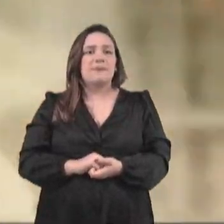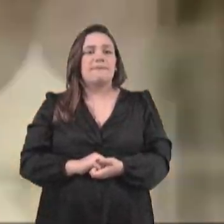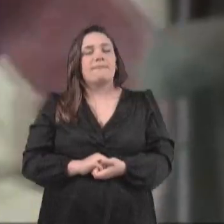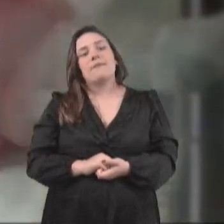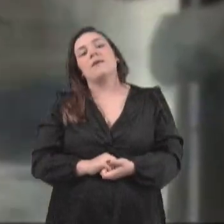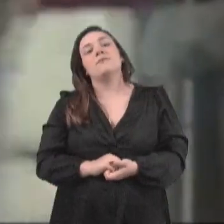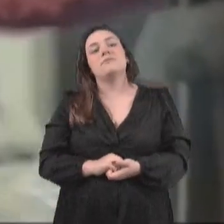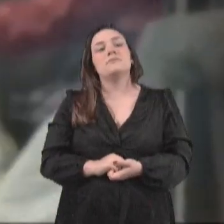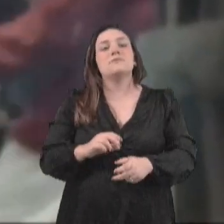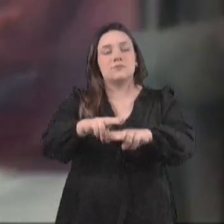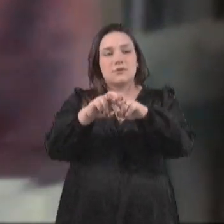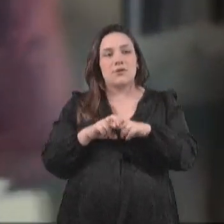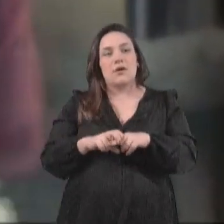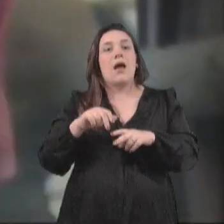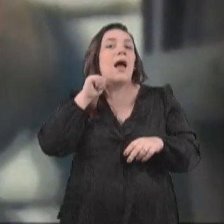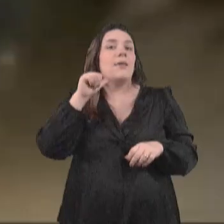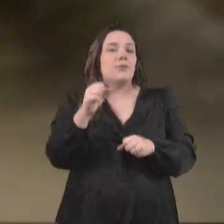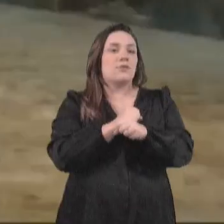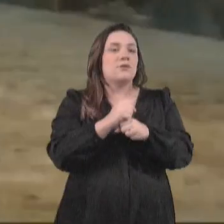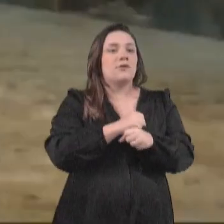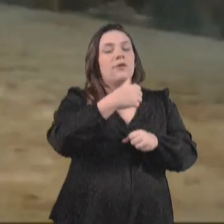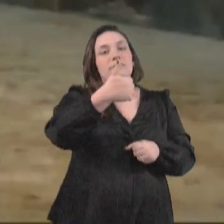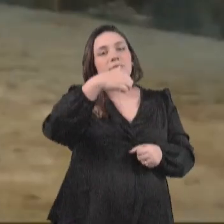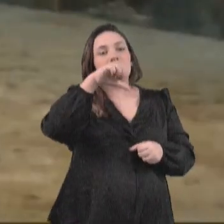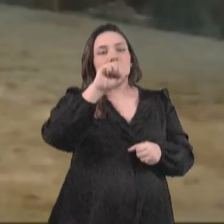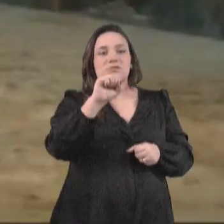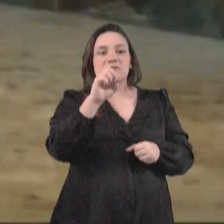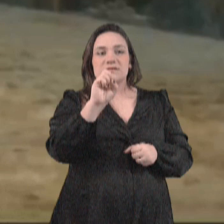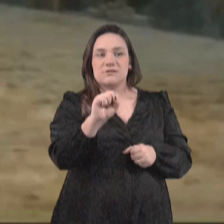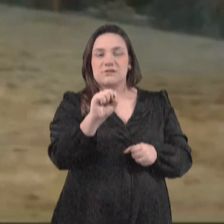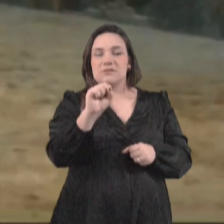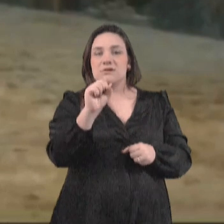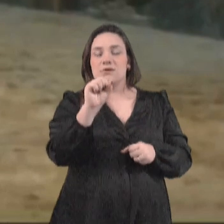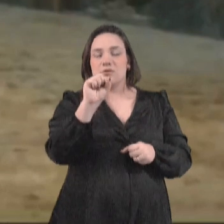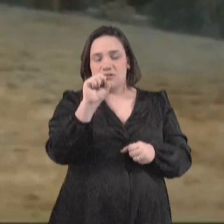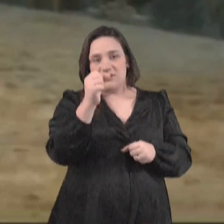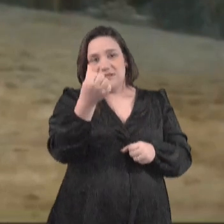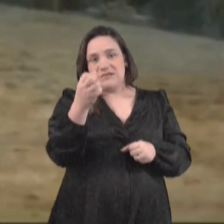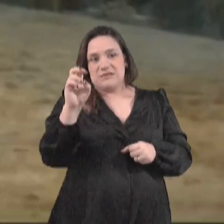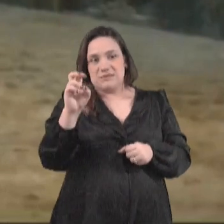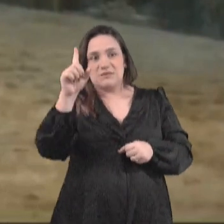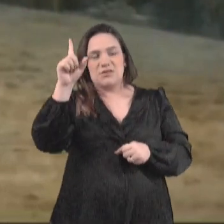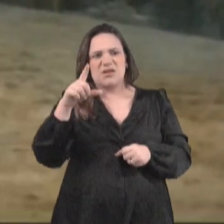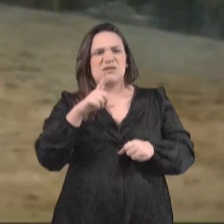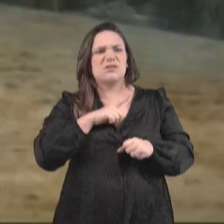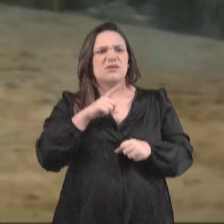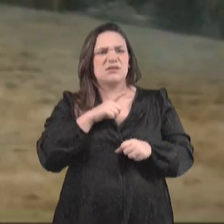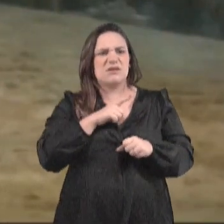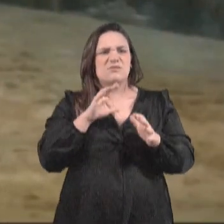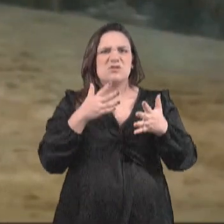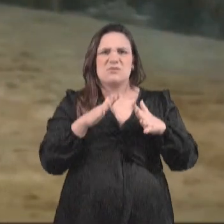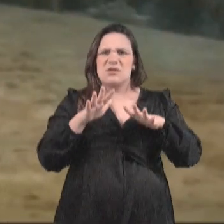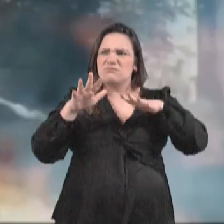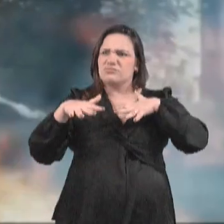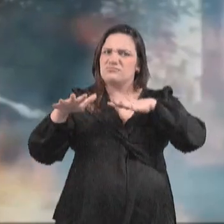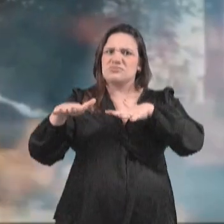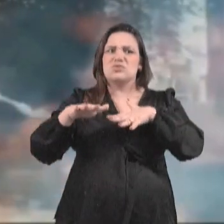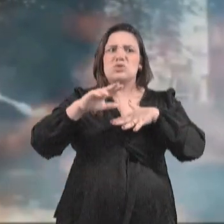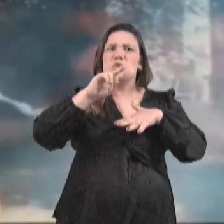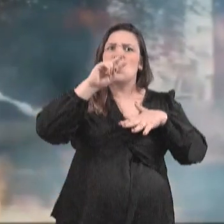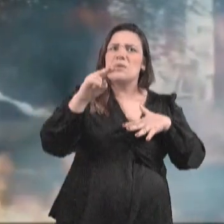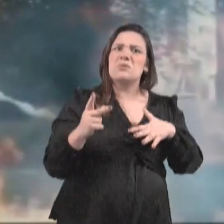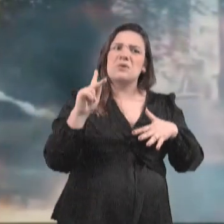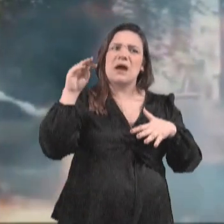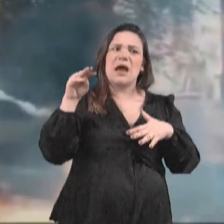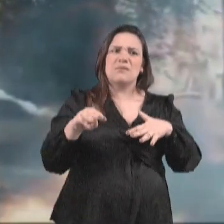Desse modo, em abril de 1865, uma coluna partiu do Rio de Janeiro, percorrendo mais de 2.000 quilômetros por terra